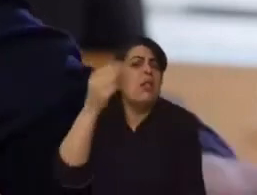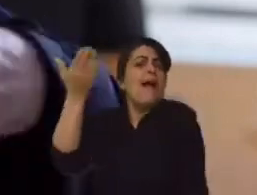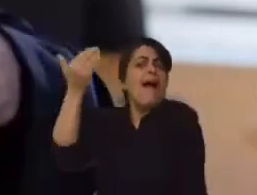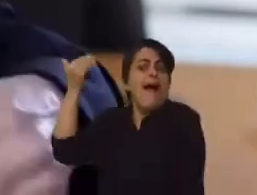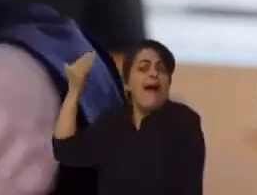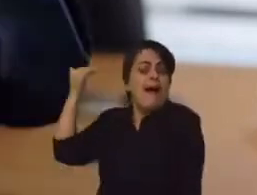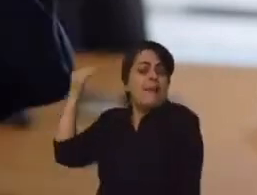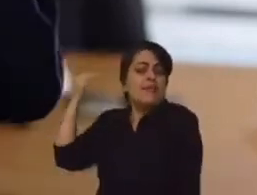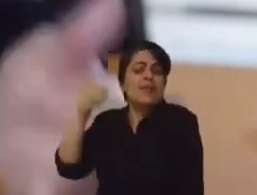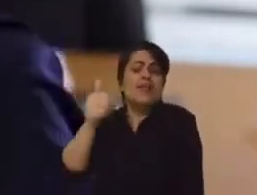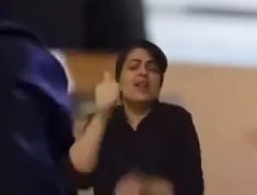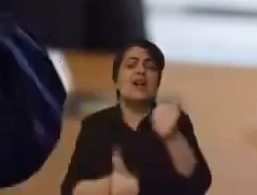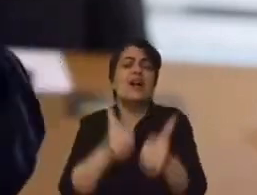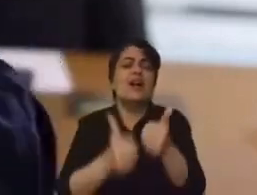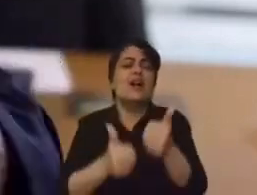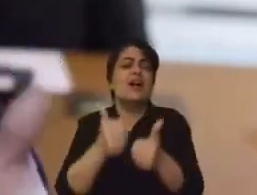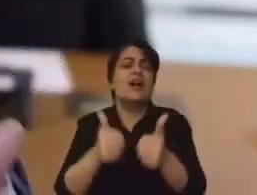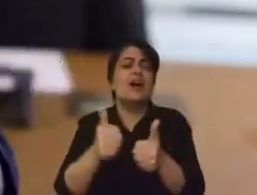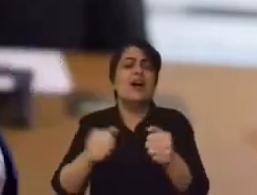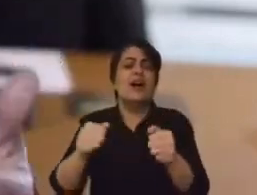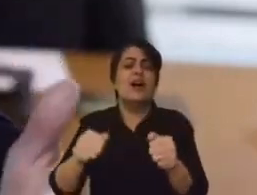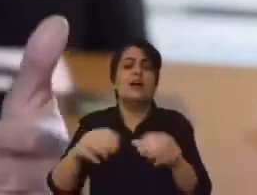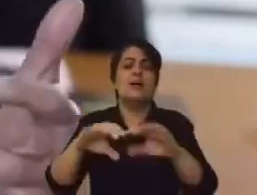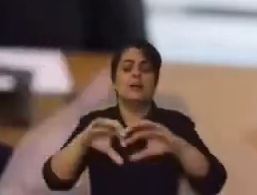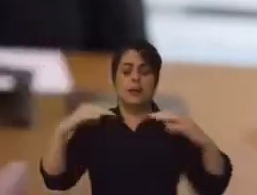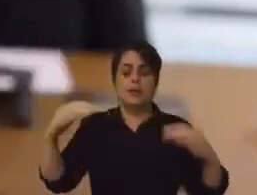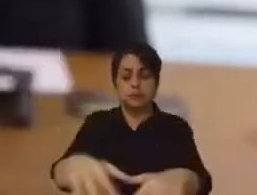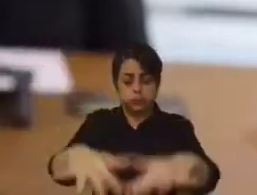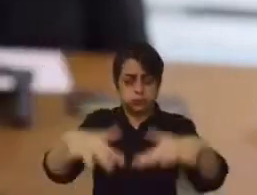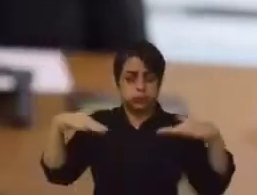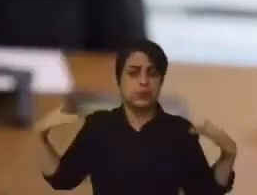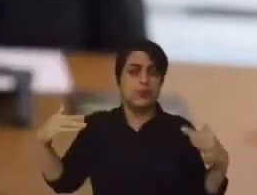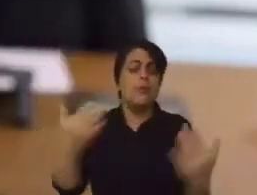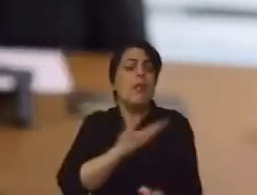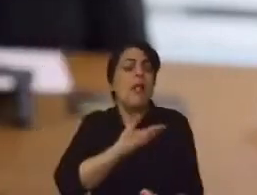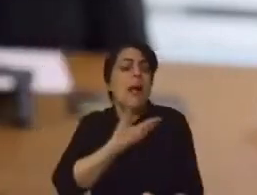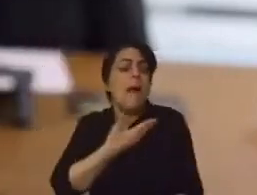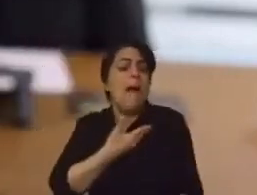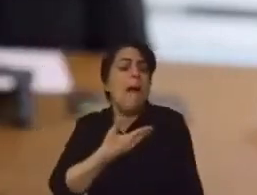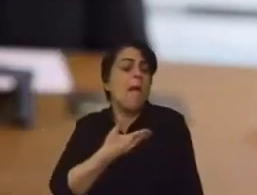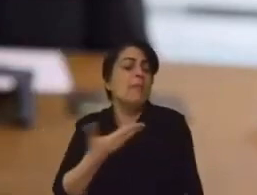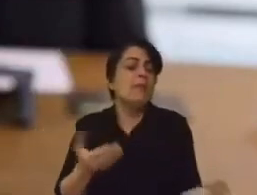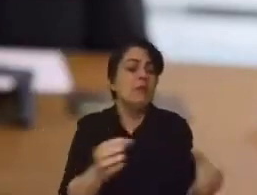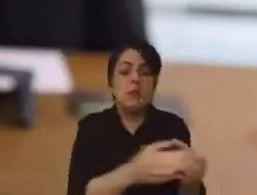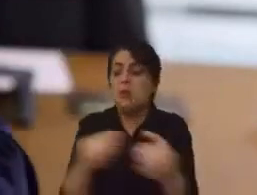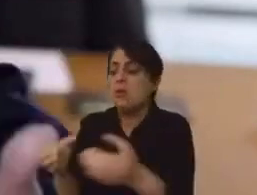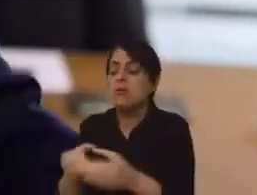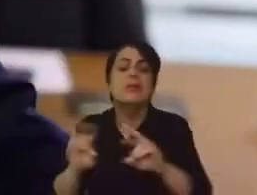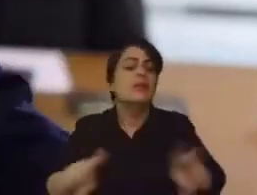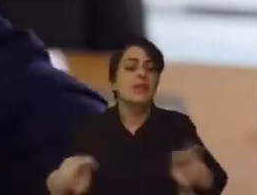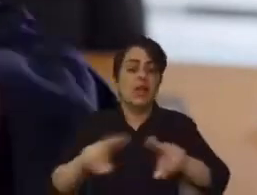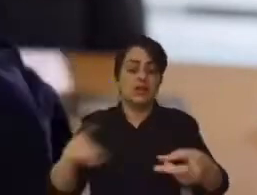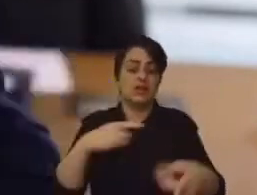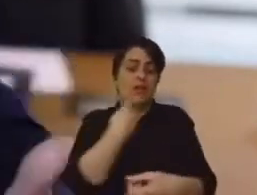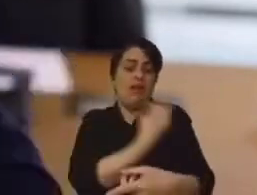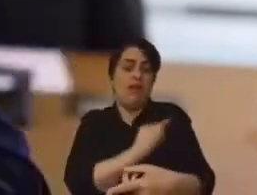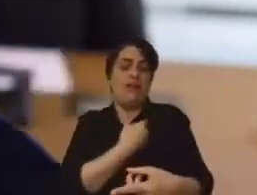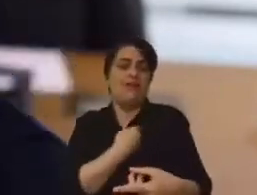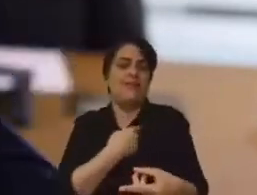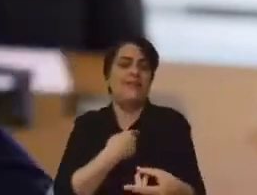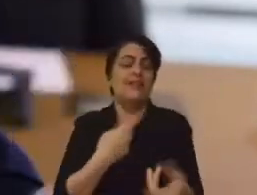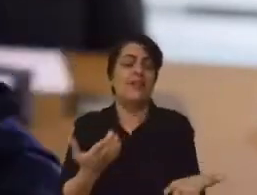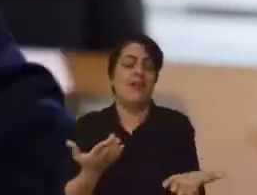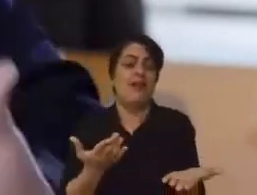com companheiros que era palmeirense, era São Paulino. A gente saía numa turma para assistir jogo. E quem perdia era